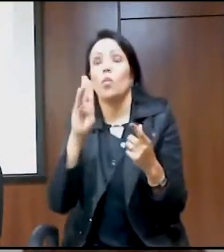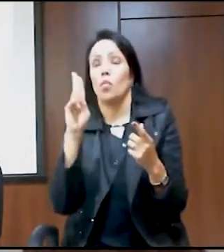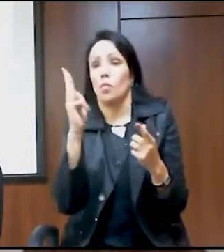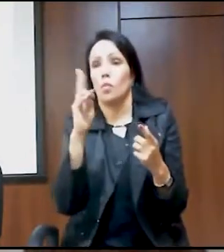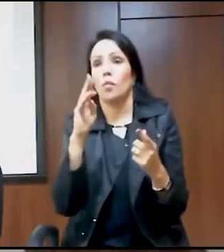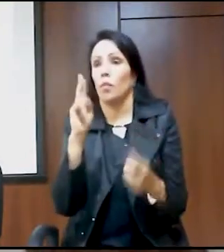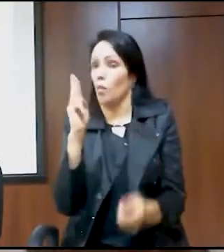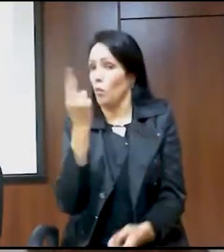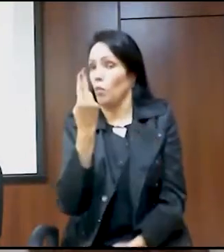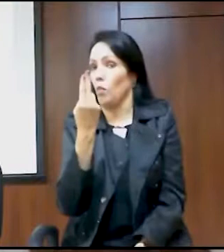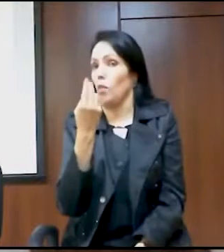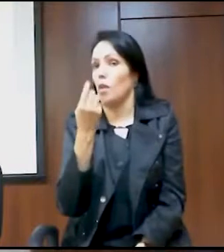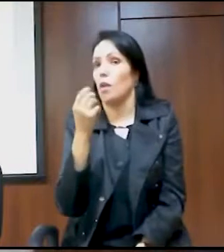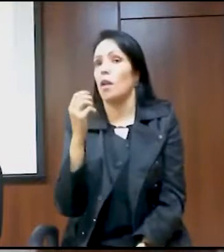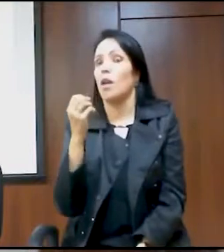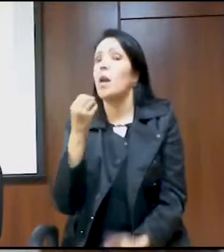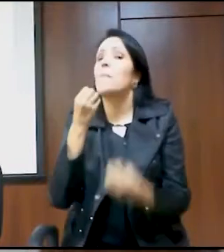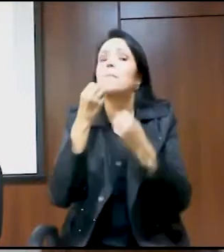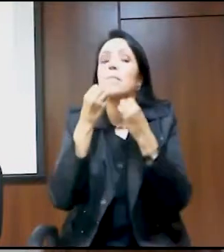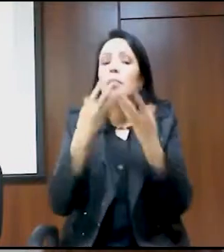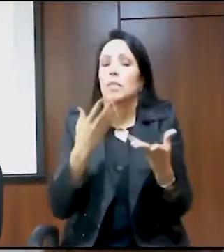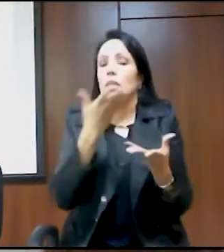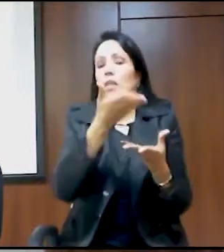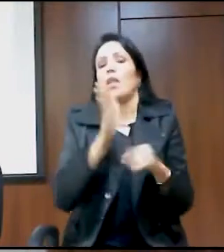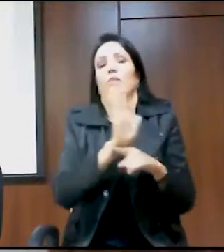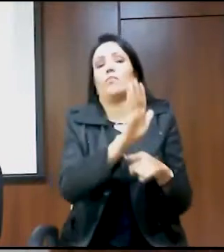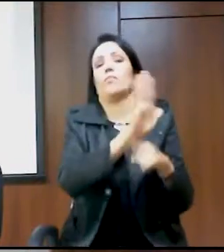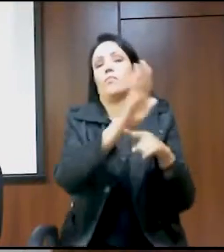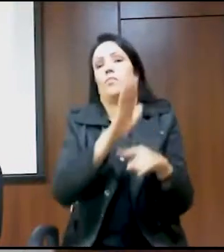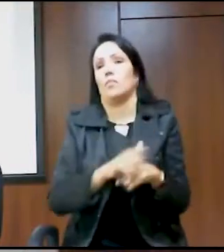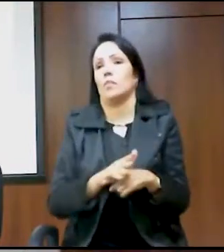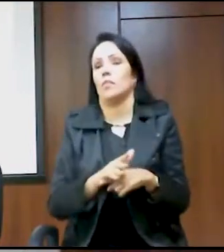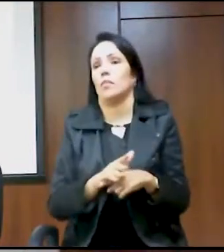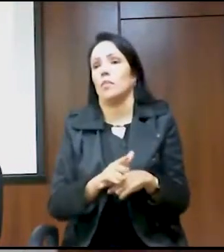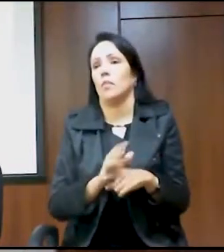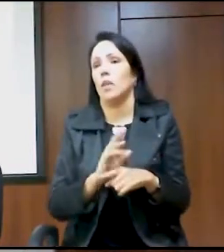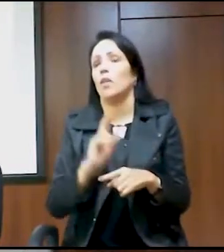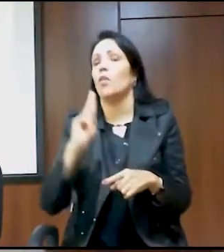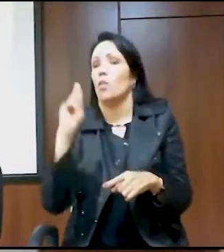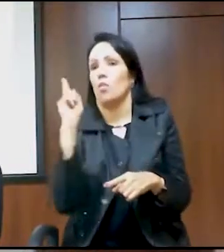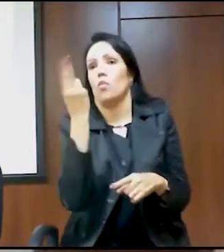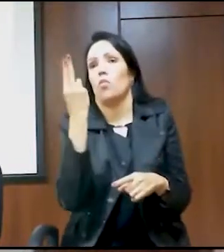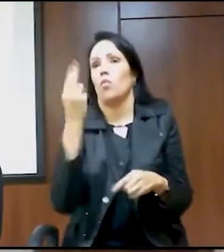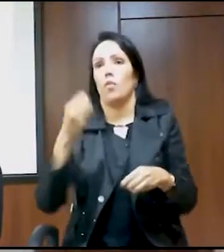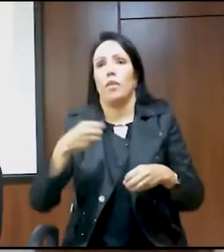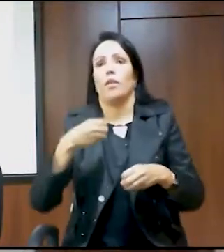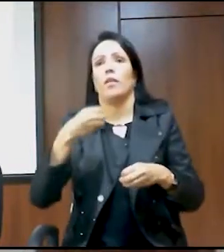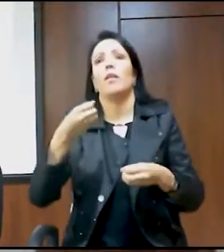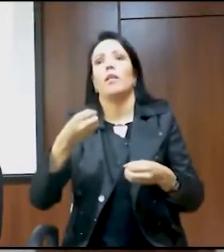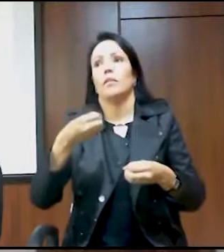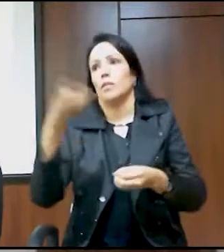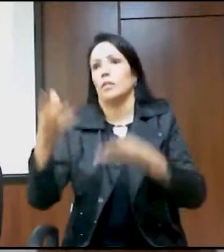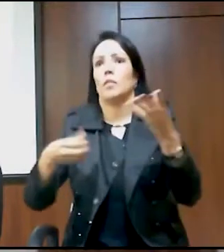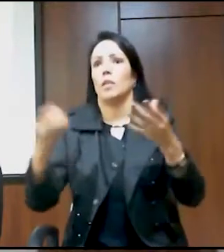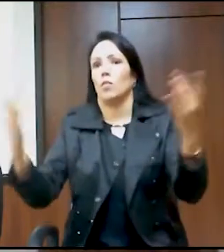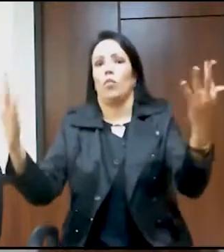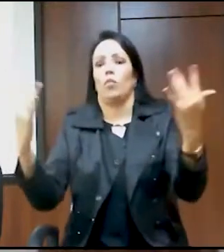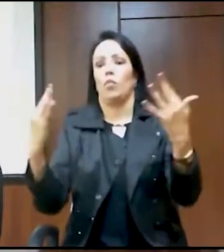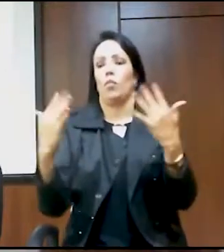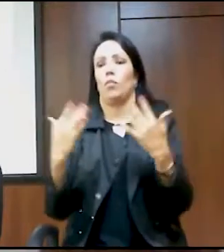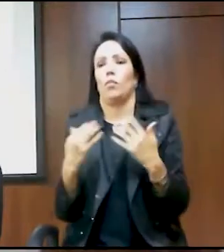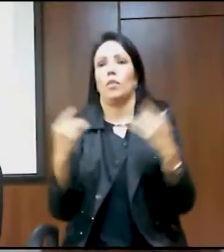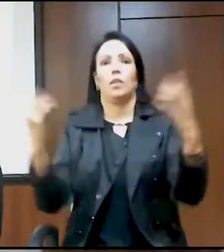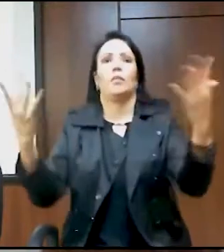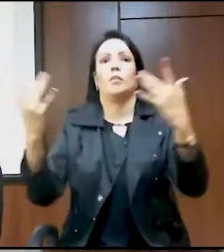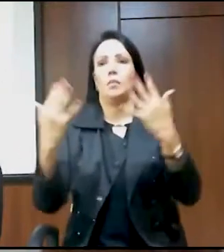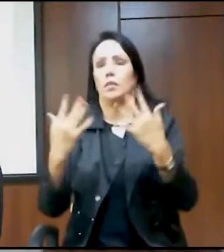pior ainda na habitação, né? Os beneficiários, ou quando a gente usa demanda, né? A população se torna a